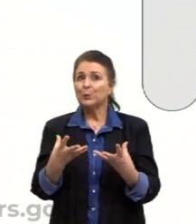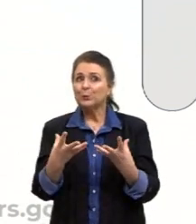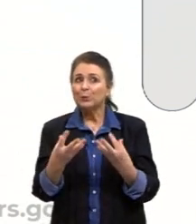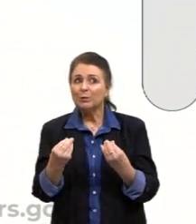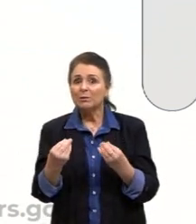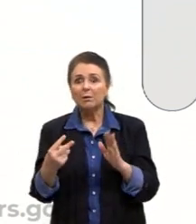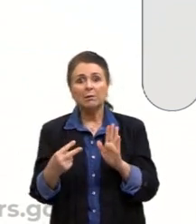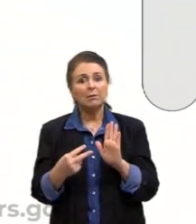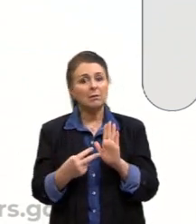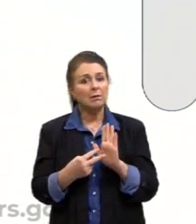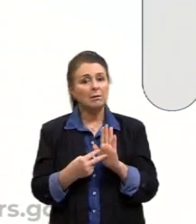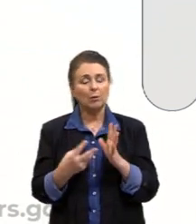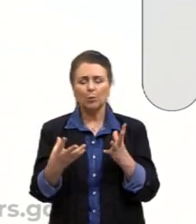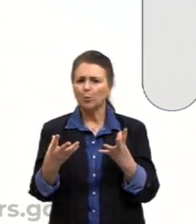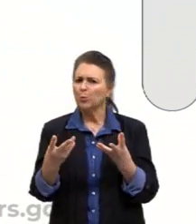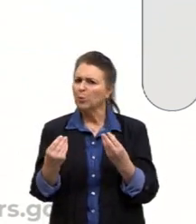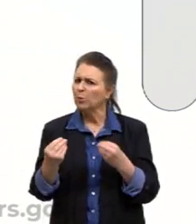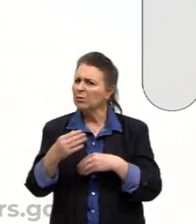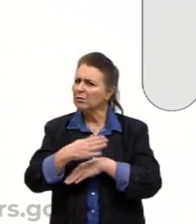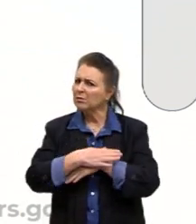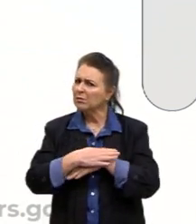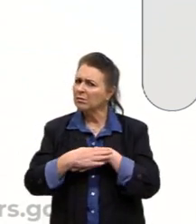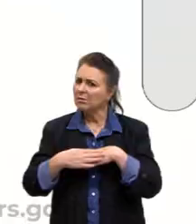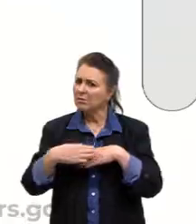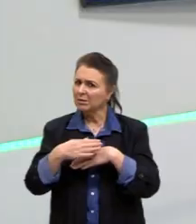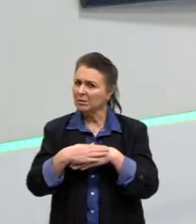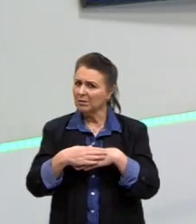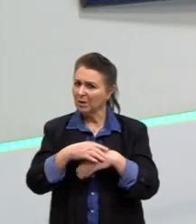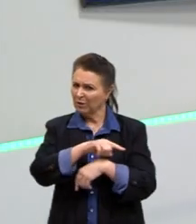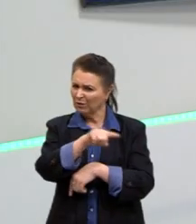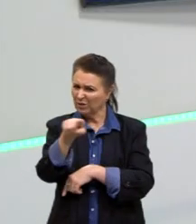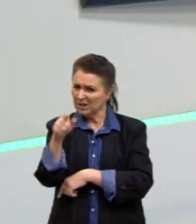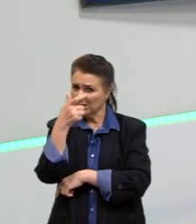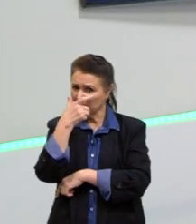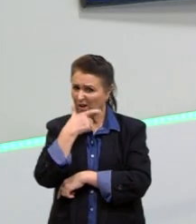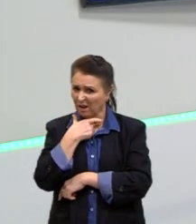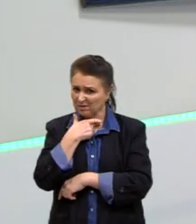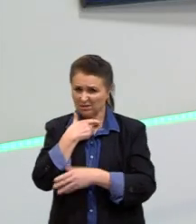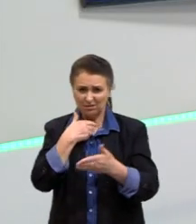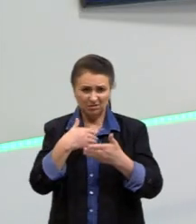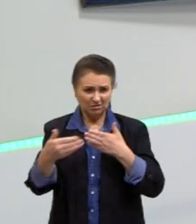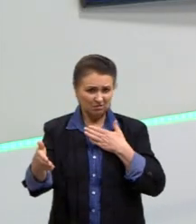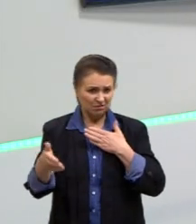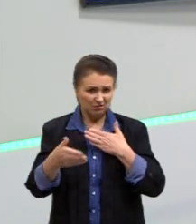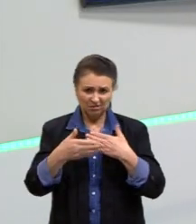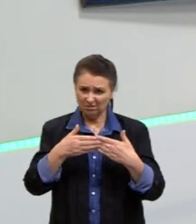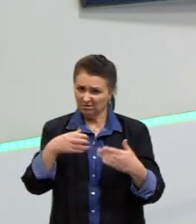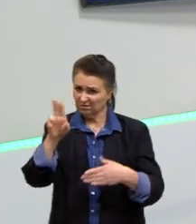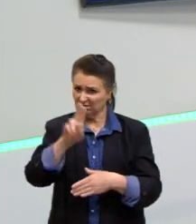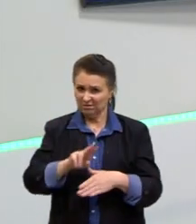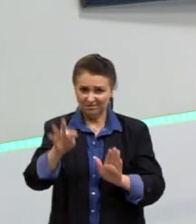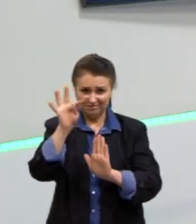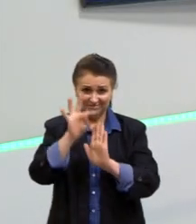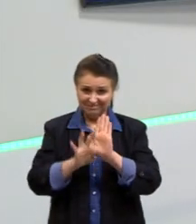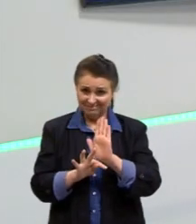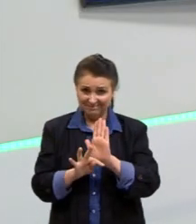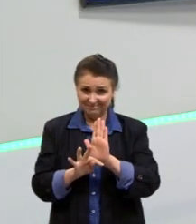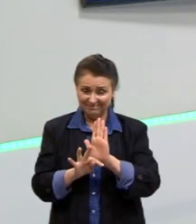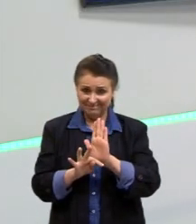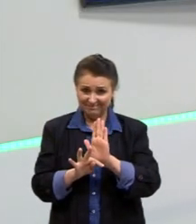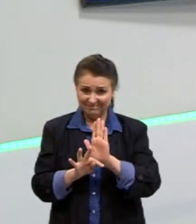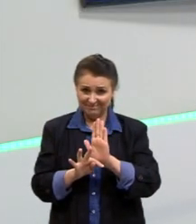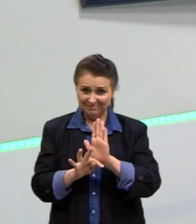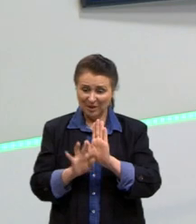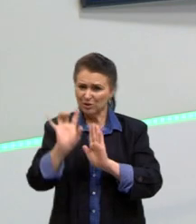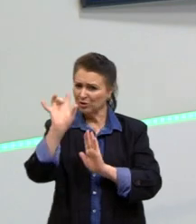né? Vocês acham que eles iam botar qualquer texto ali só por botar, só para encher a página? Ah, eu